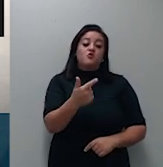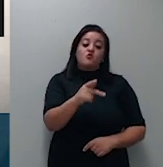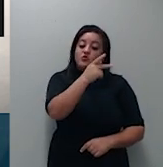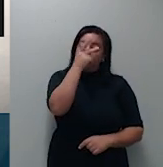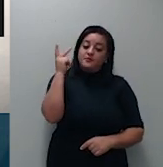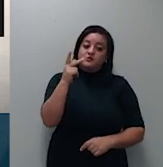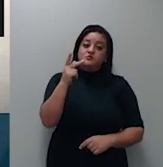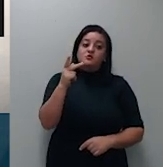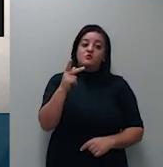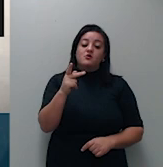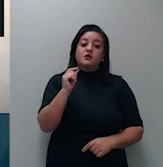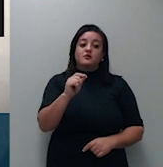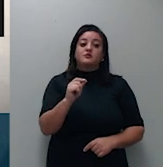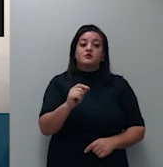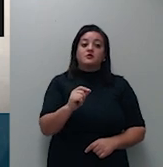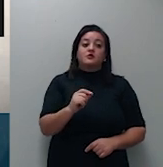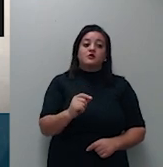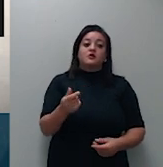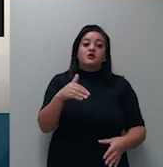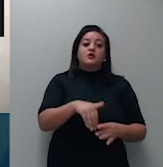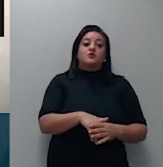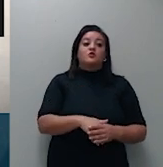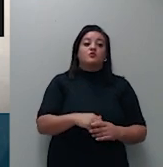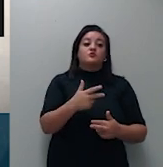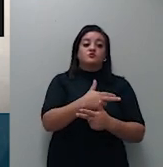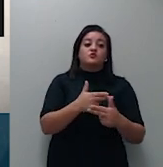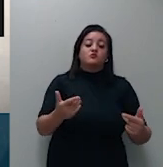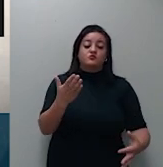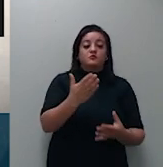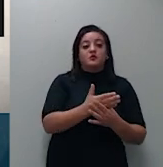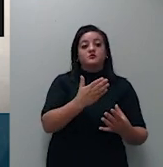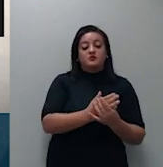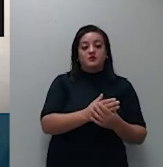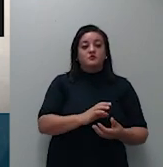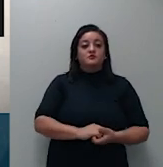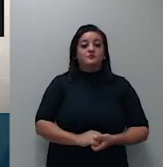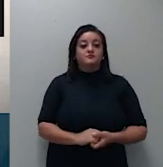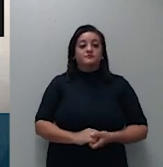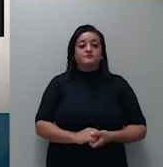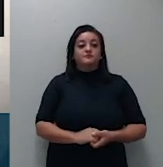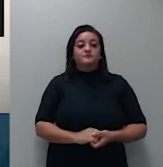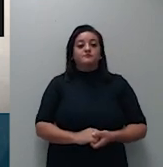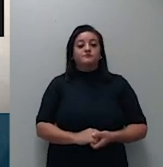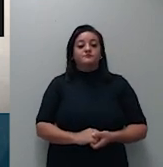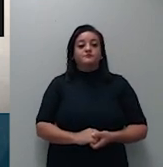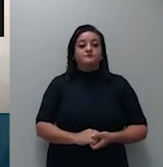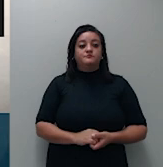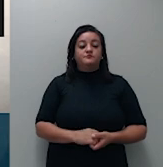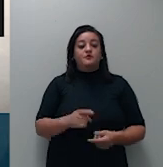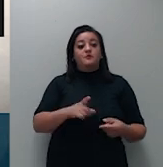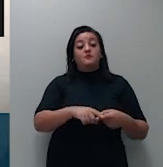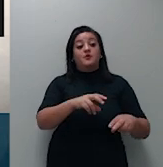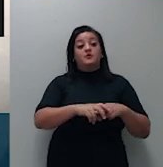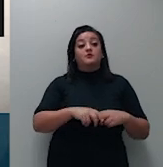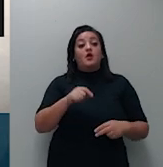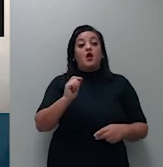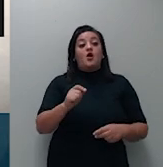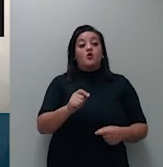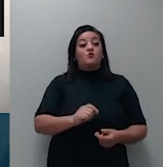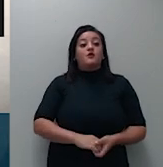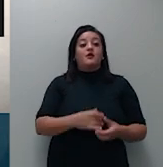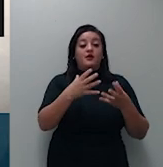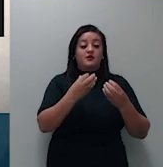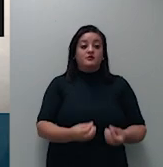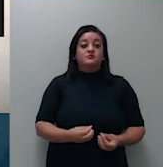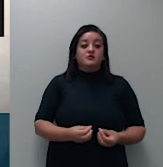com outra pessoa que é parte em alguns desses processos é assim tanto